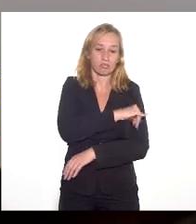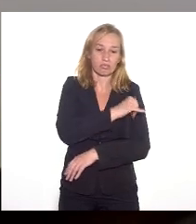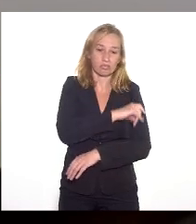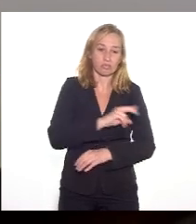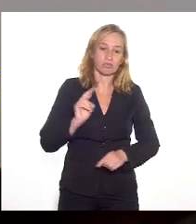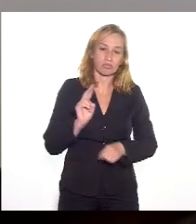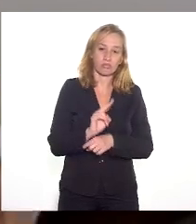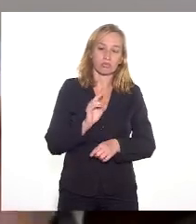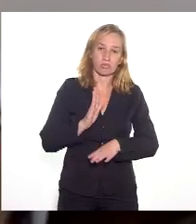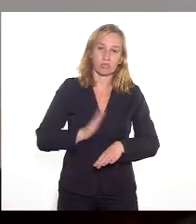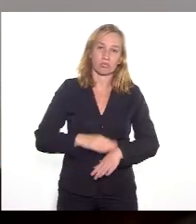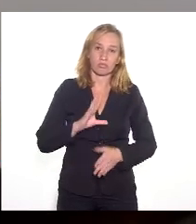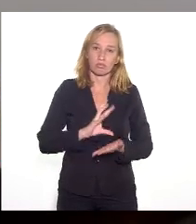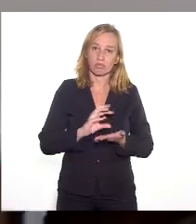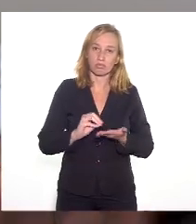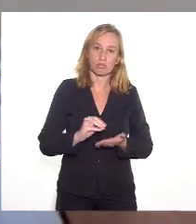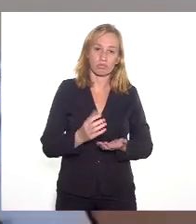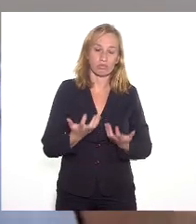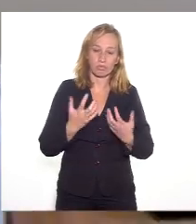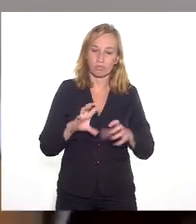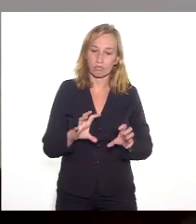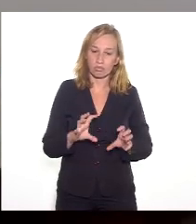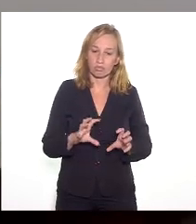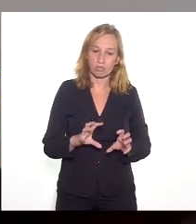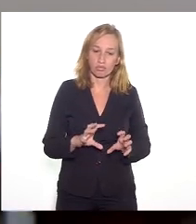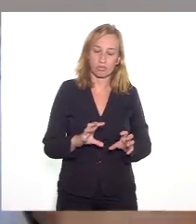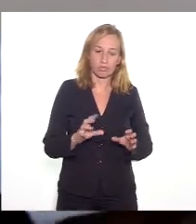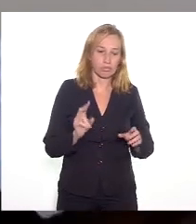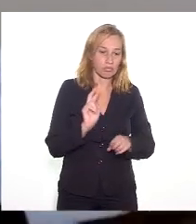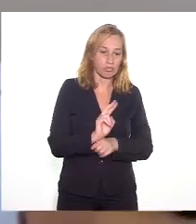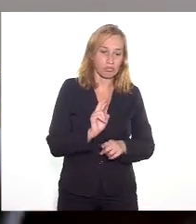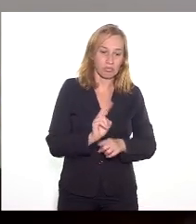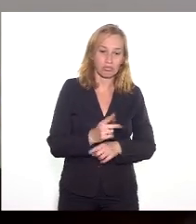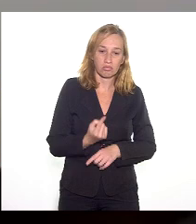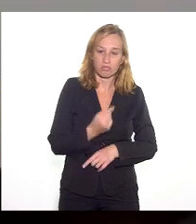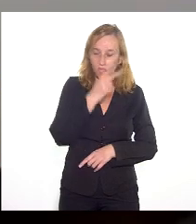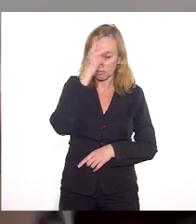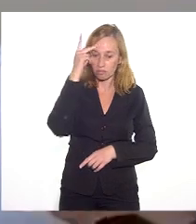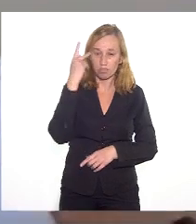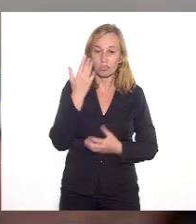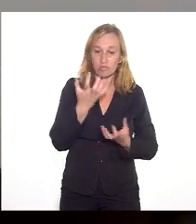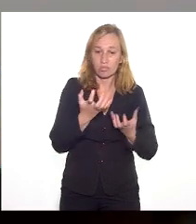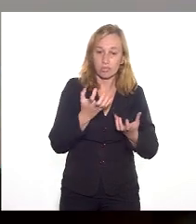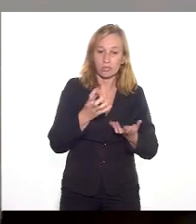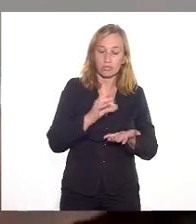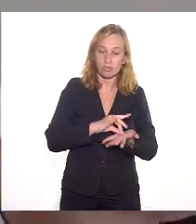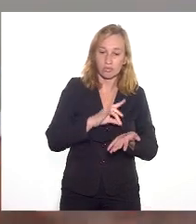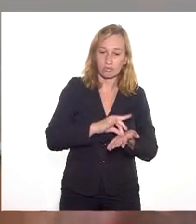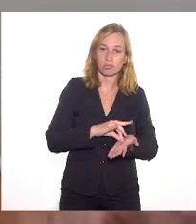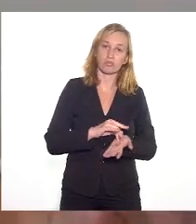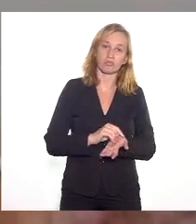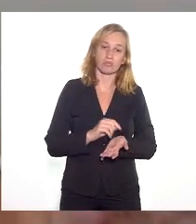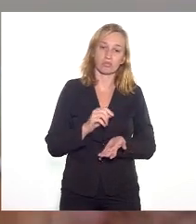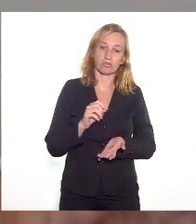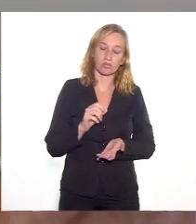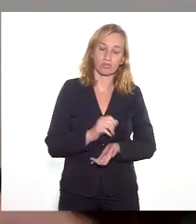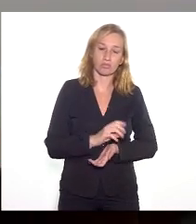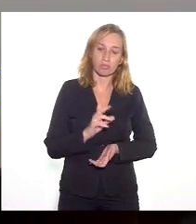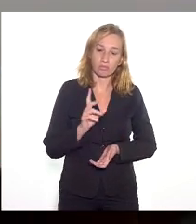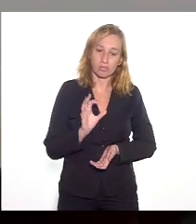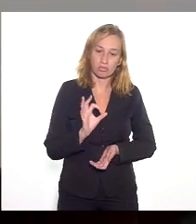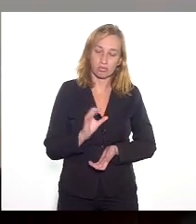uma pauta que a gente não quer cobertar ninguém, não quer proteger ninguém, não quer que ninguém tenha prerrogativa. Nada disso conta com a nossa guarida